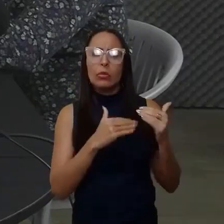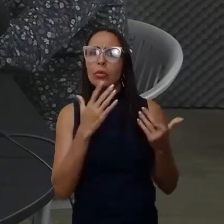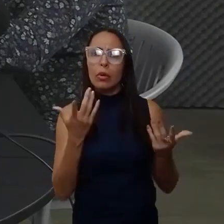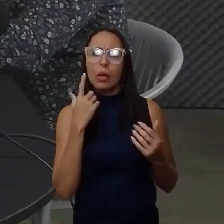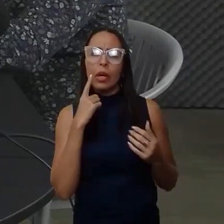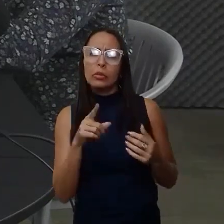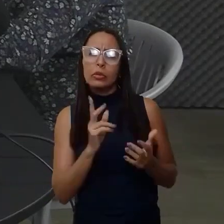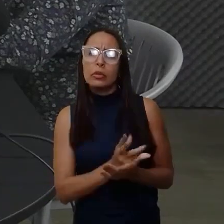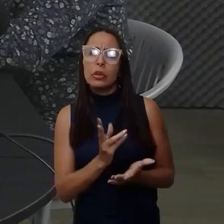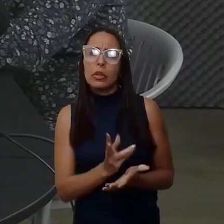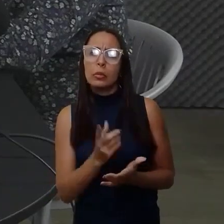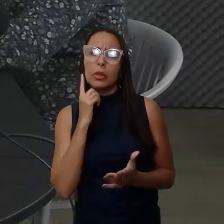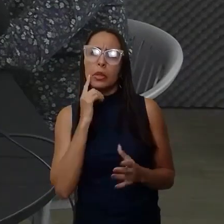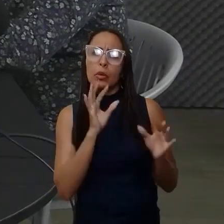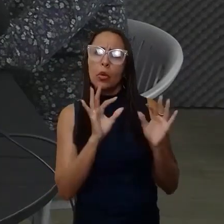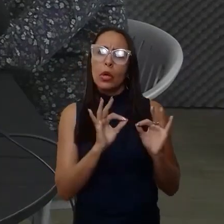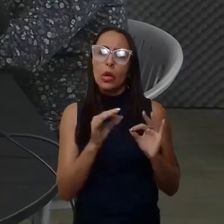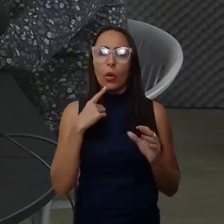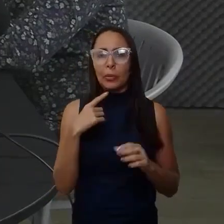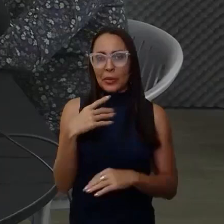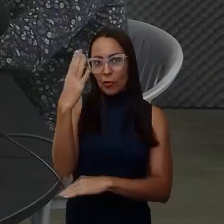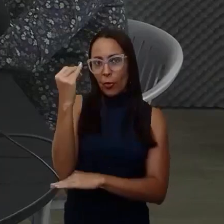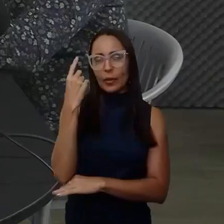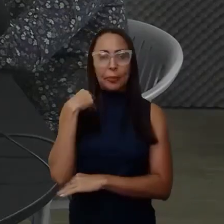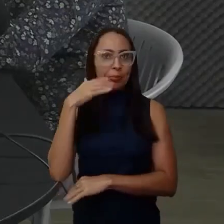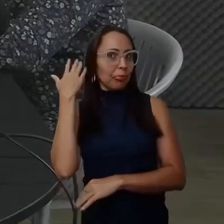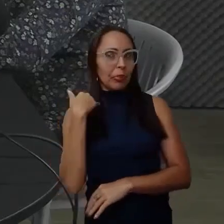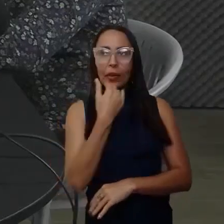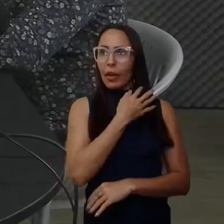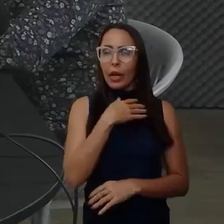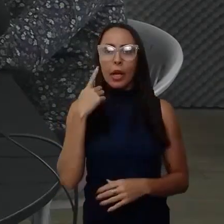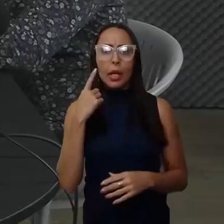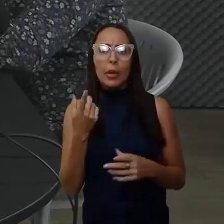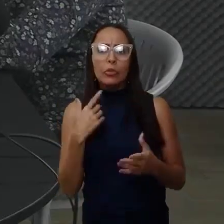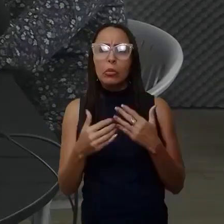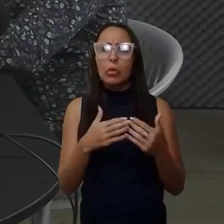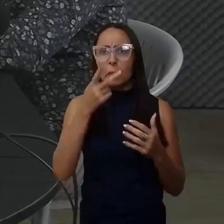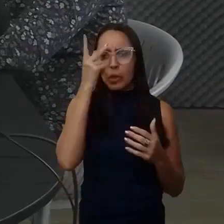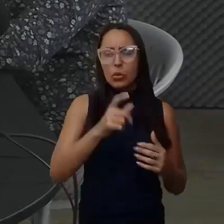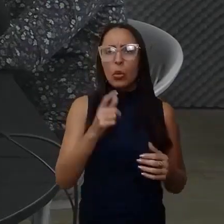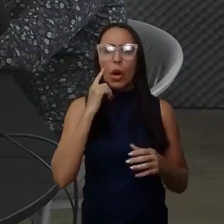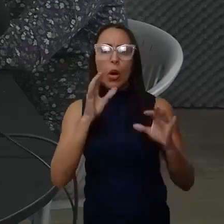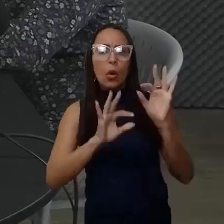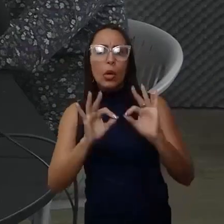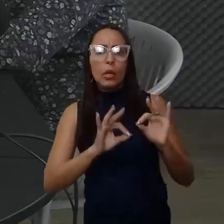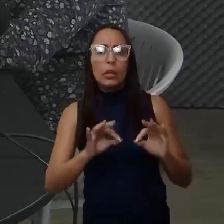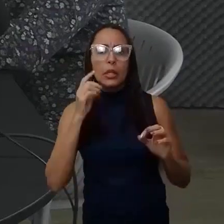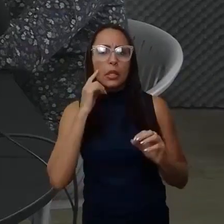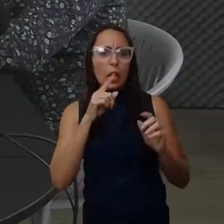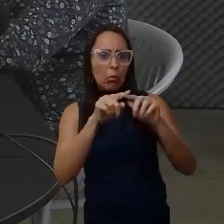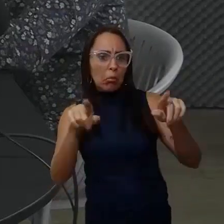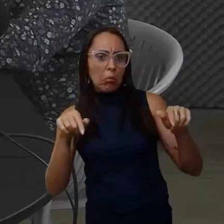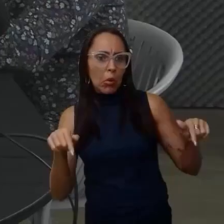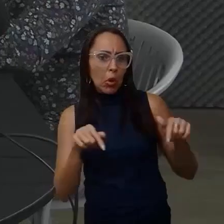gente se arruma, né, para tirar uma foto. A gente, né? Imagine uma outra pessoa organizar um estúdio,